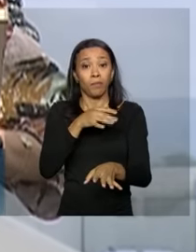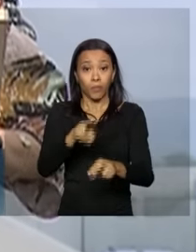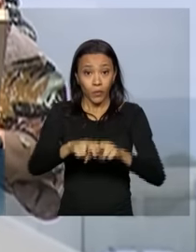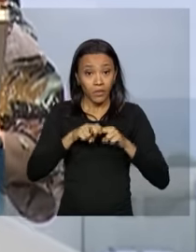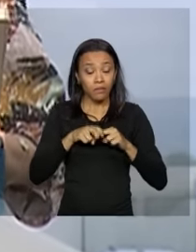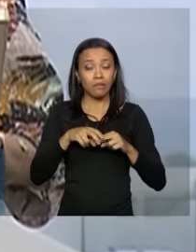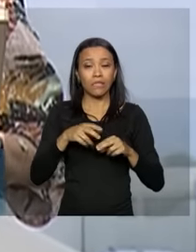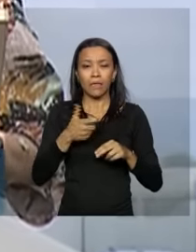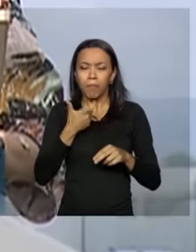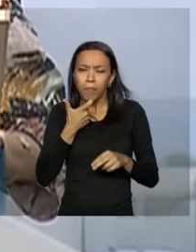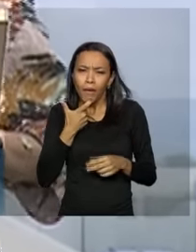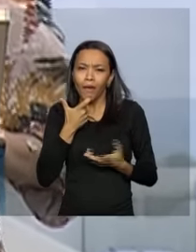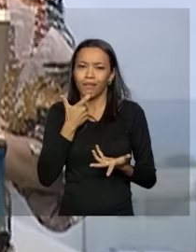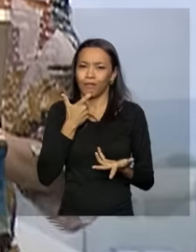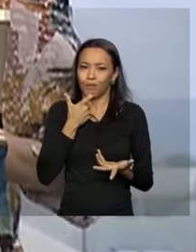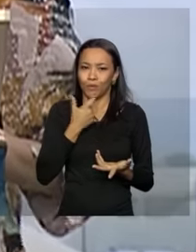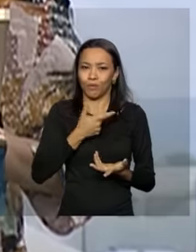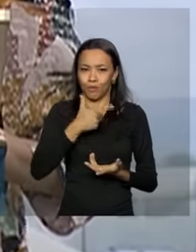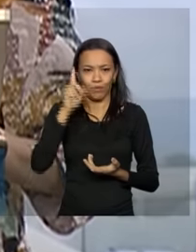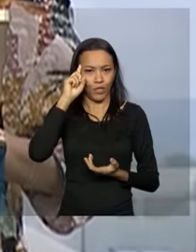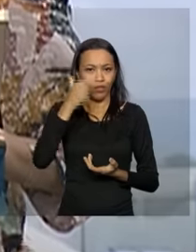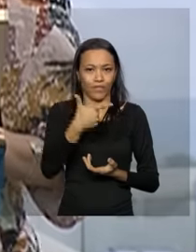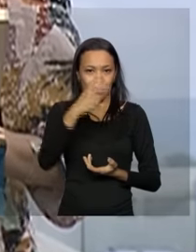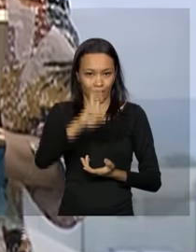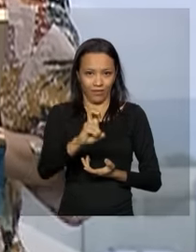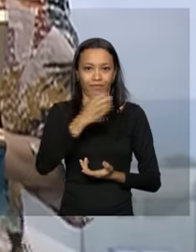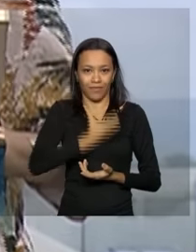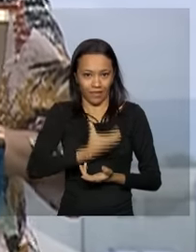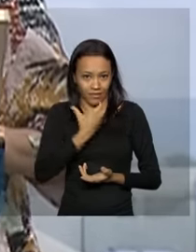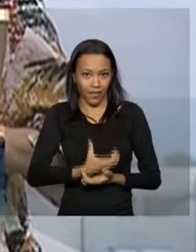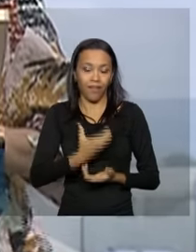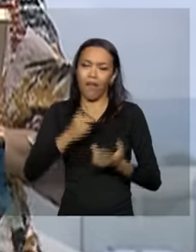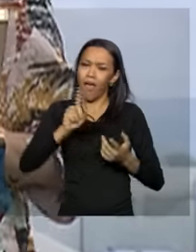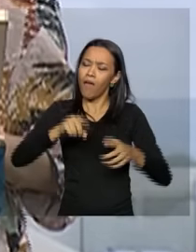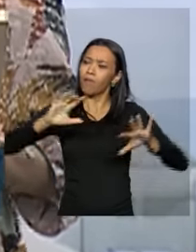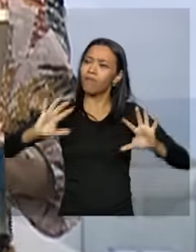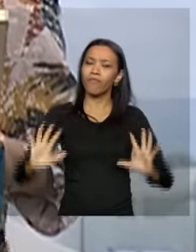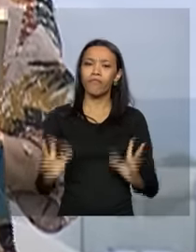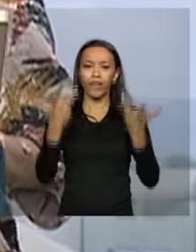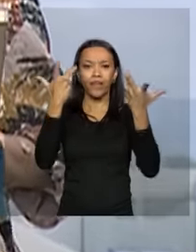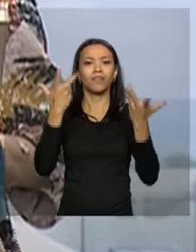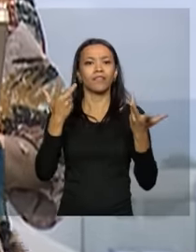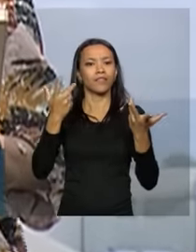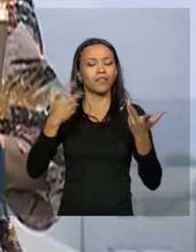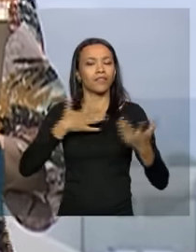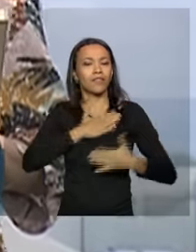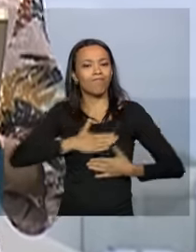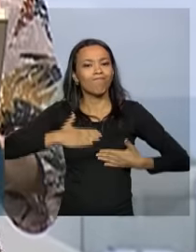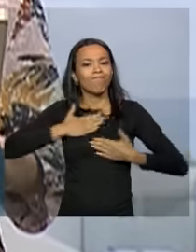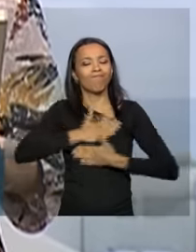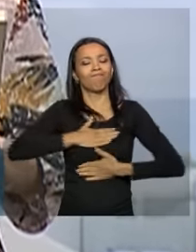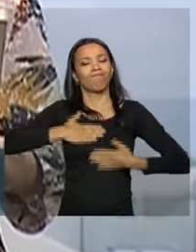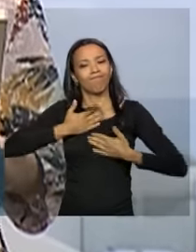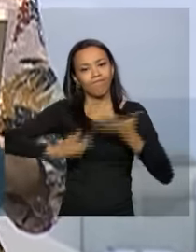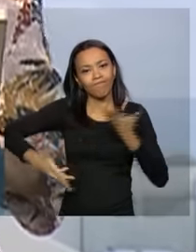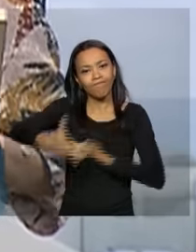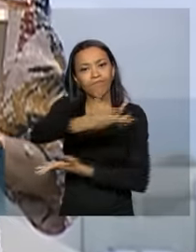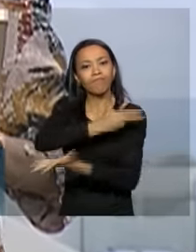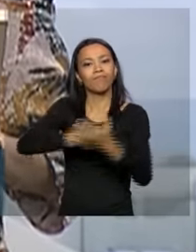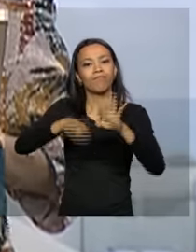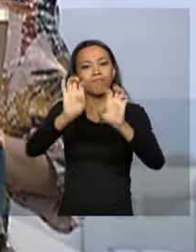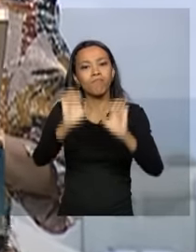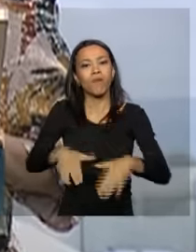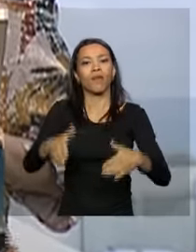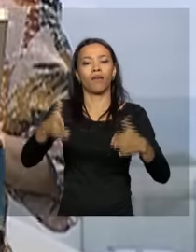importante que seja perto do Natal, porque o Natal é um momento de celebração, de harmonia, de convivência e